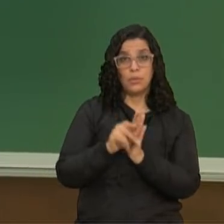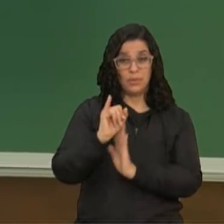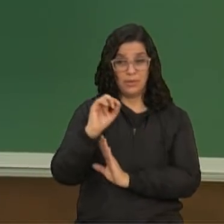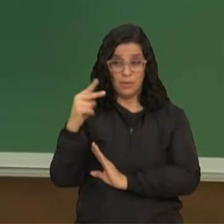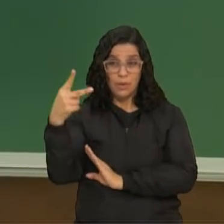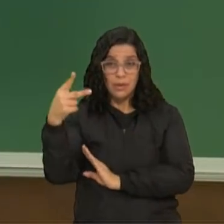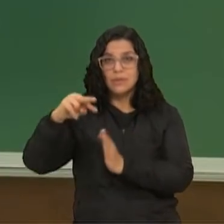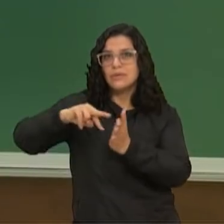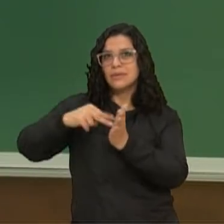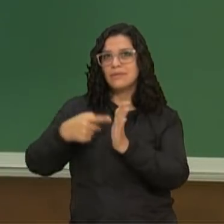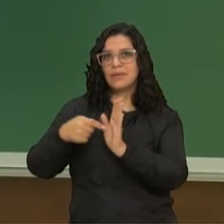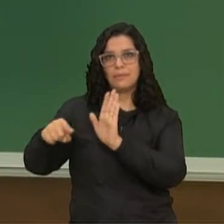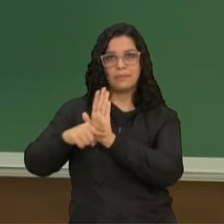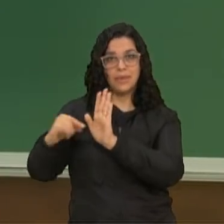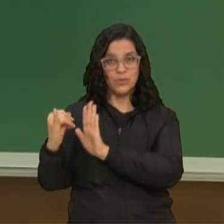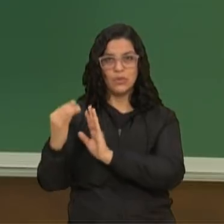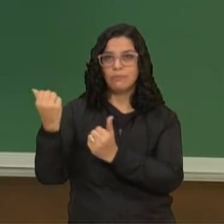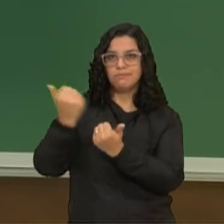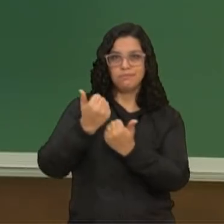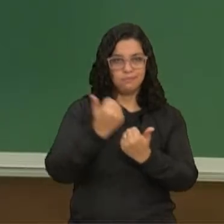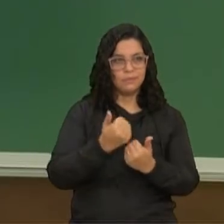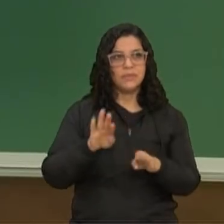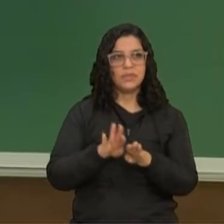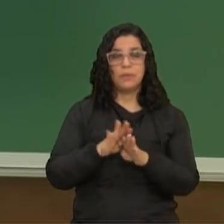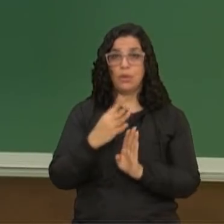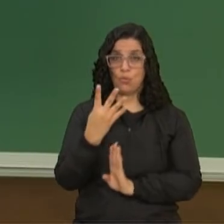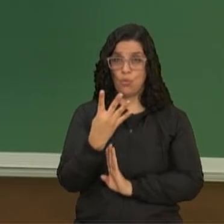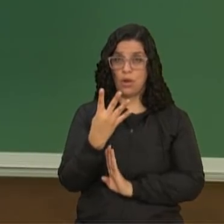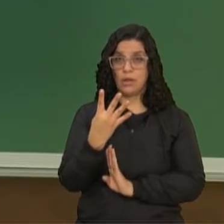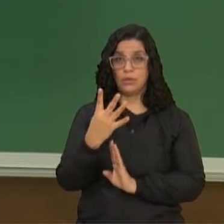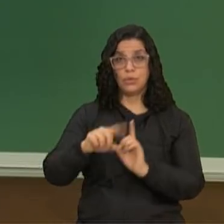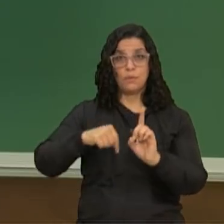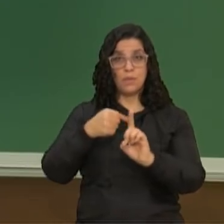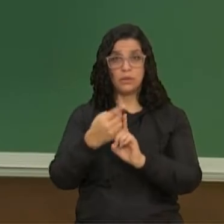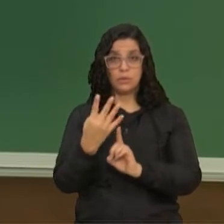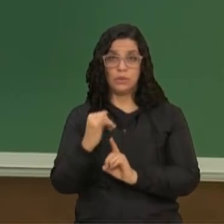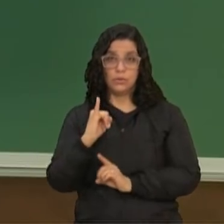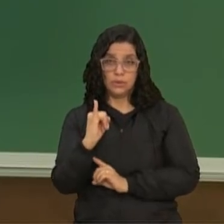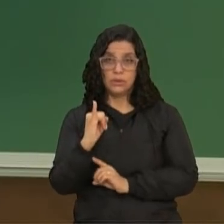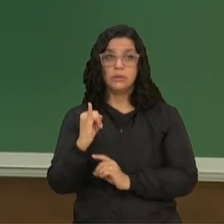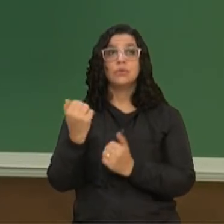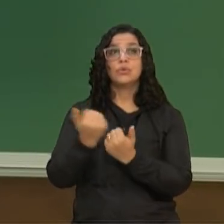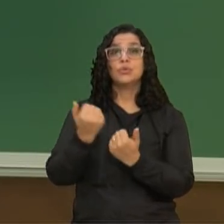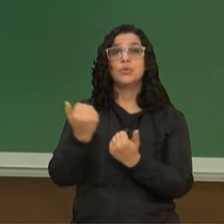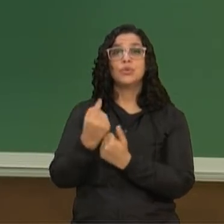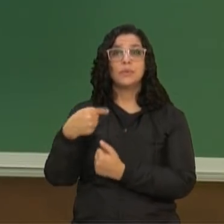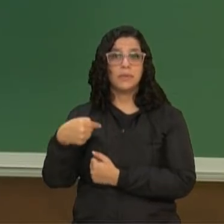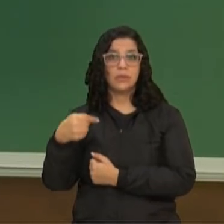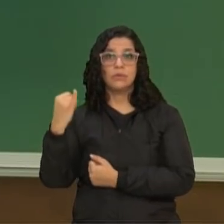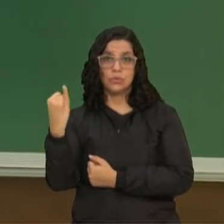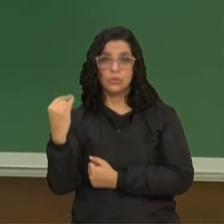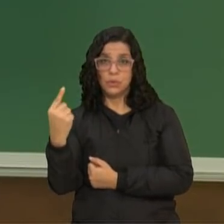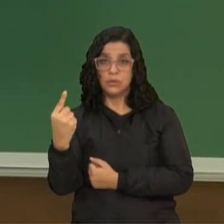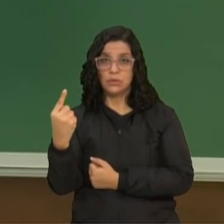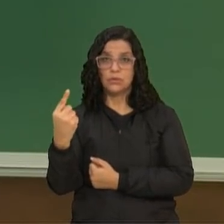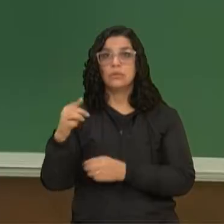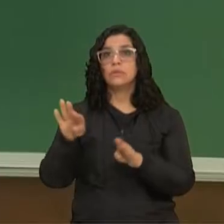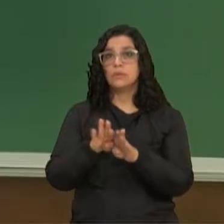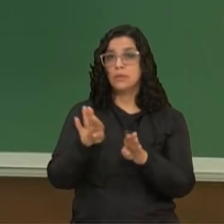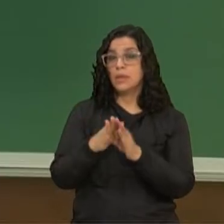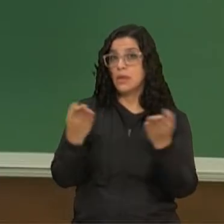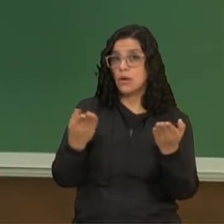é menos 1. Vamos substituir aqui, 4 mais 4i, no lugar do i ao quadrado, menos 1.